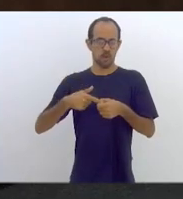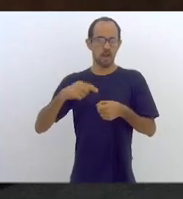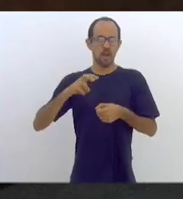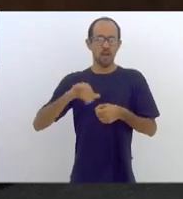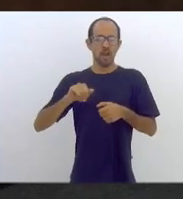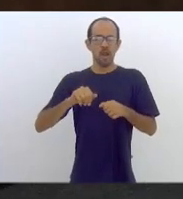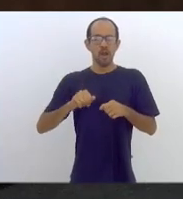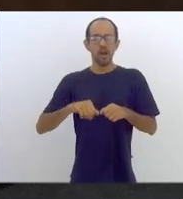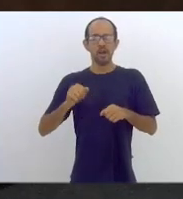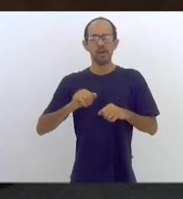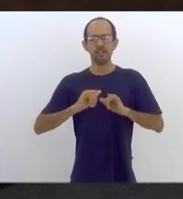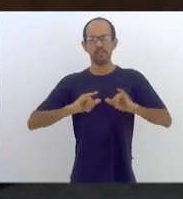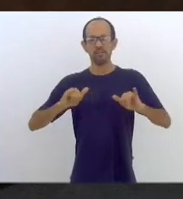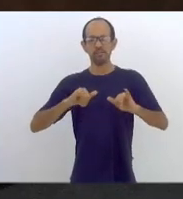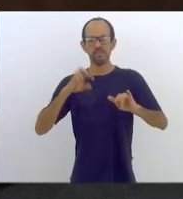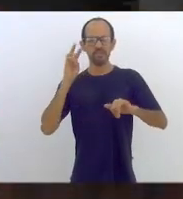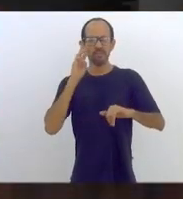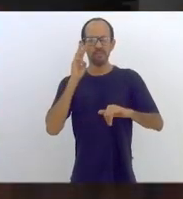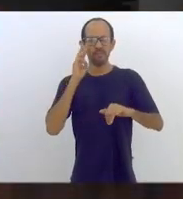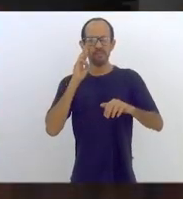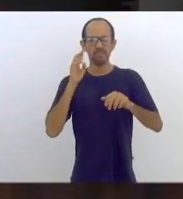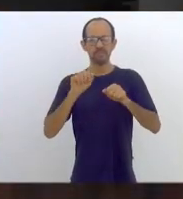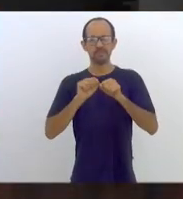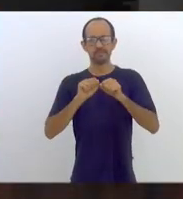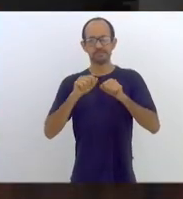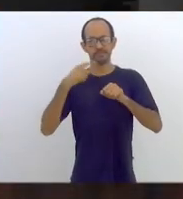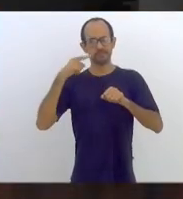para poder fazer ela semana que vem